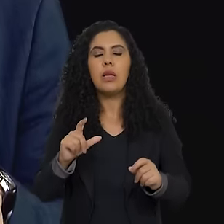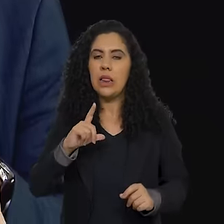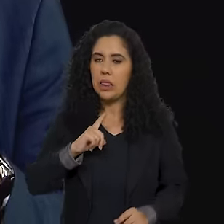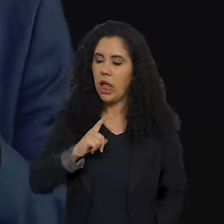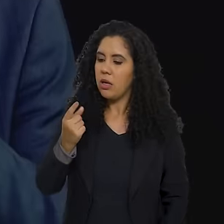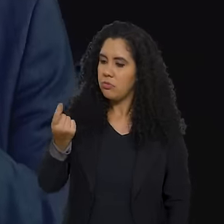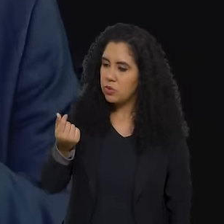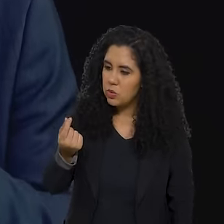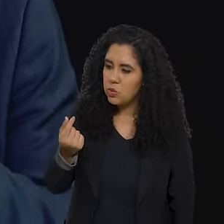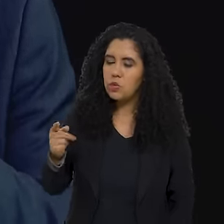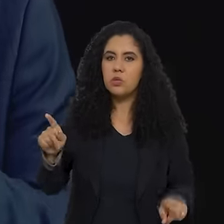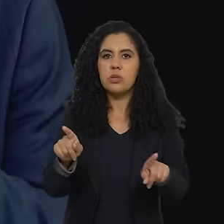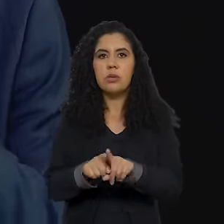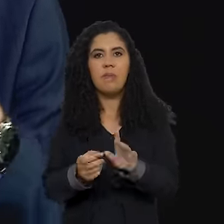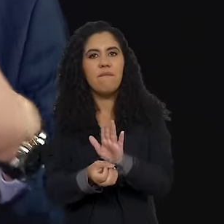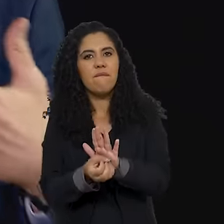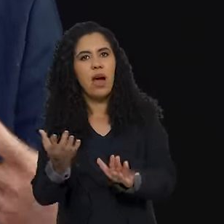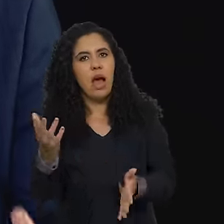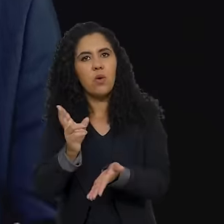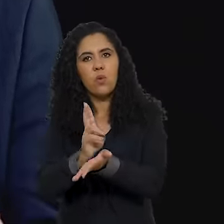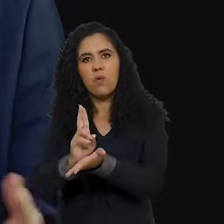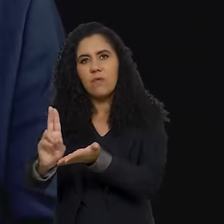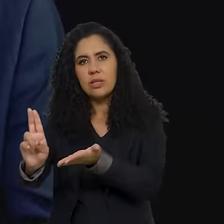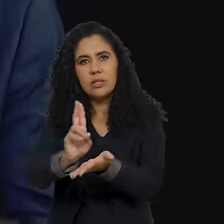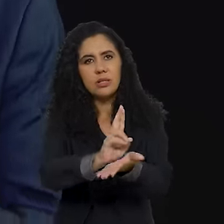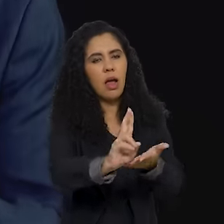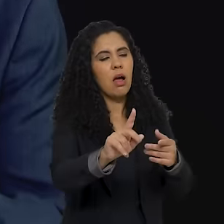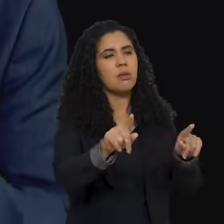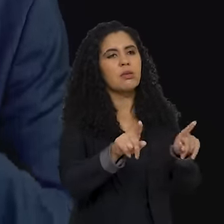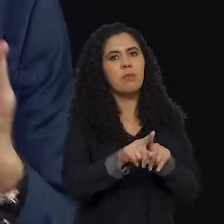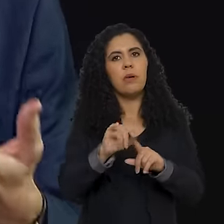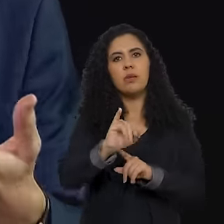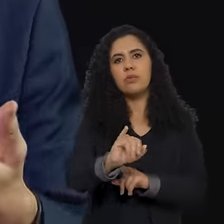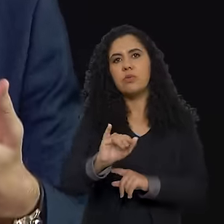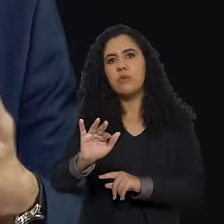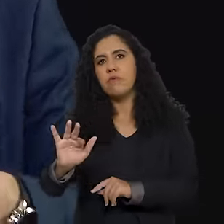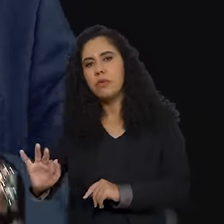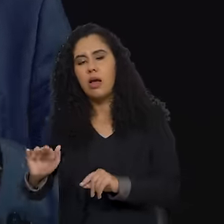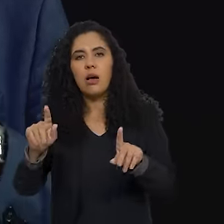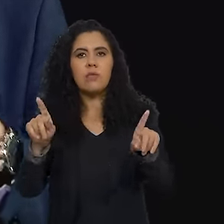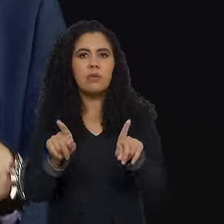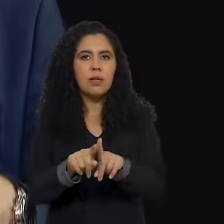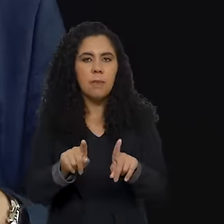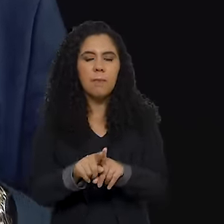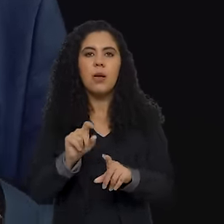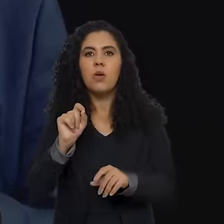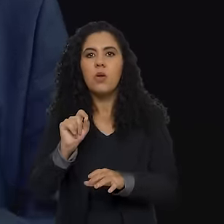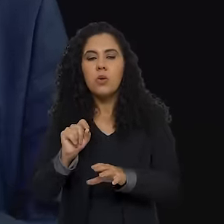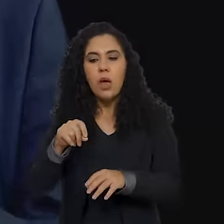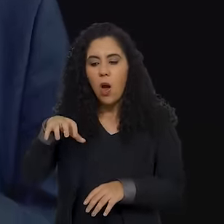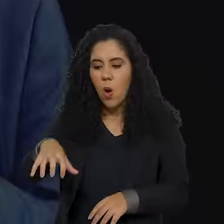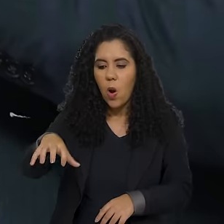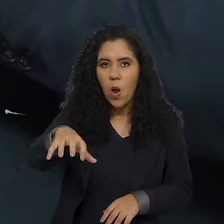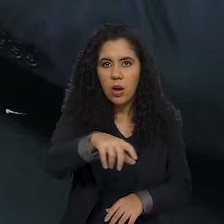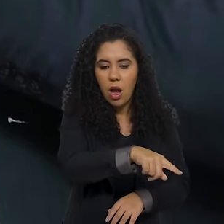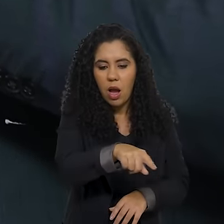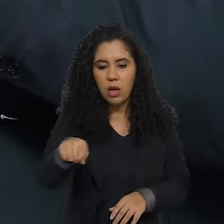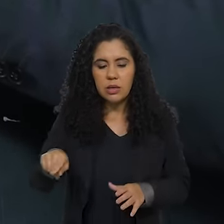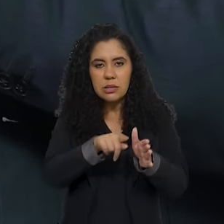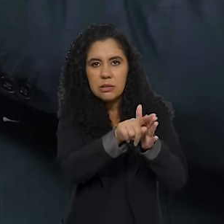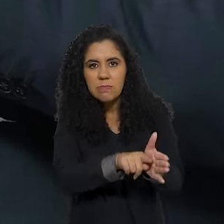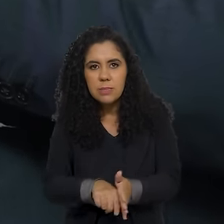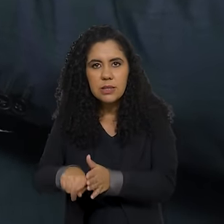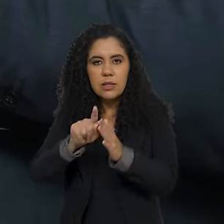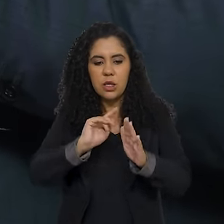tecnologia. Então, a gente vai ter recurso, a gente tem uma rede de universidades, de institutos federais, uma rede de centros de